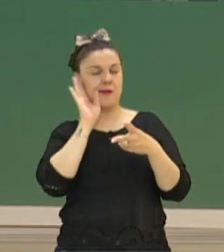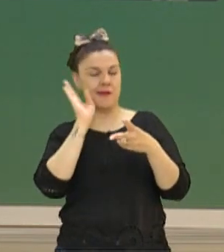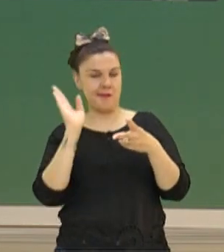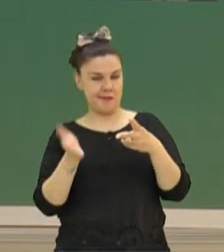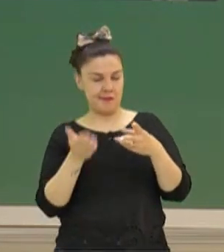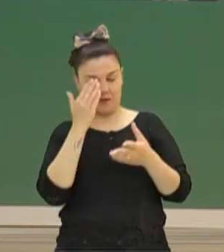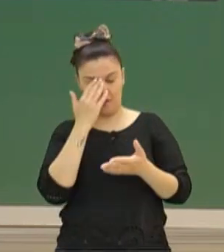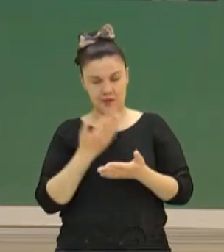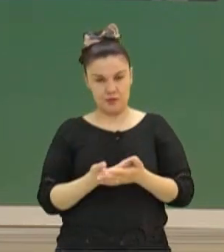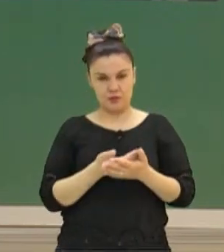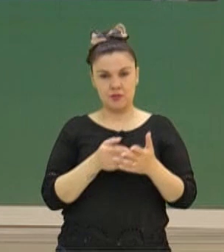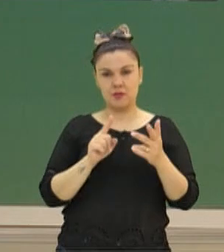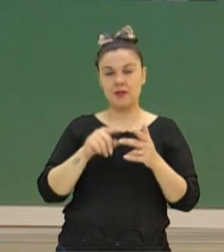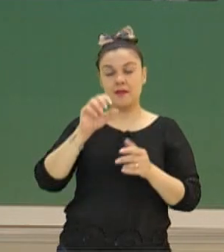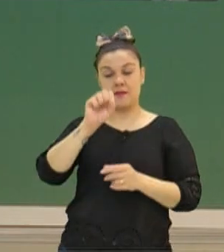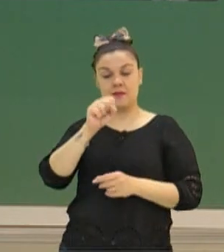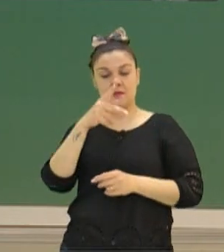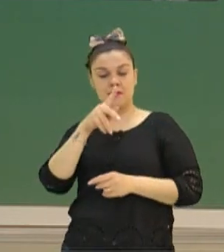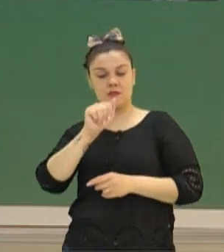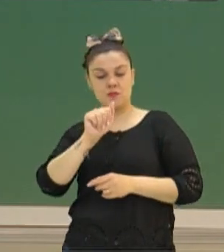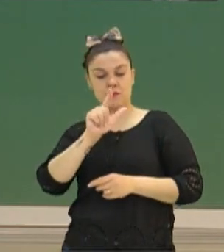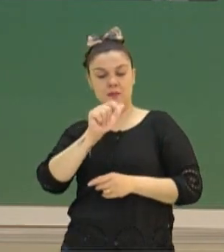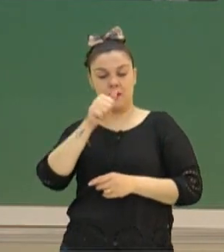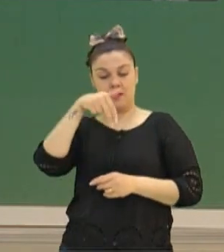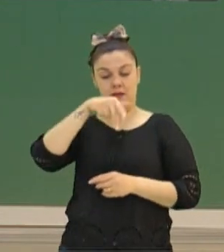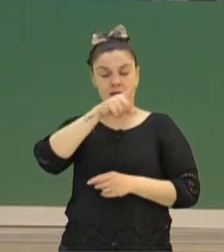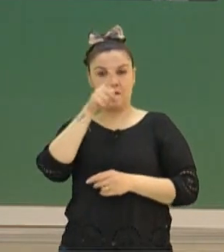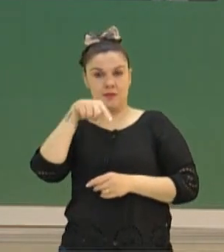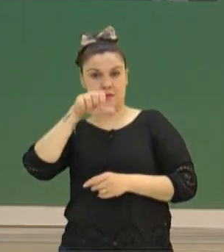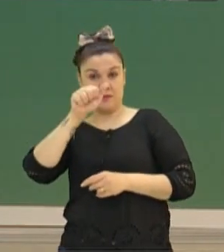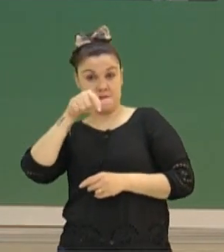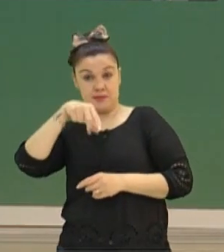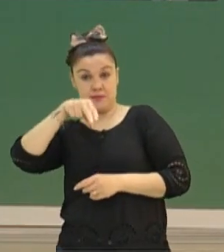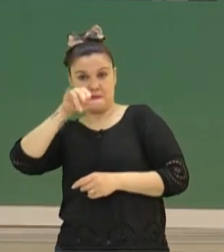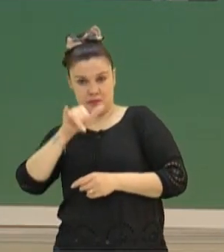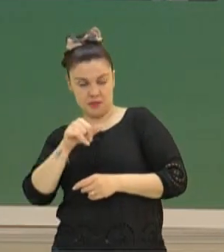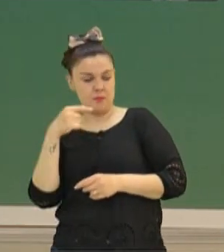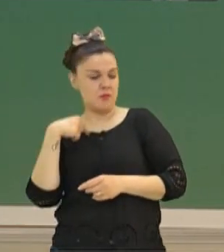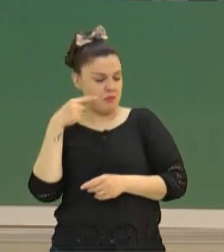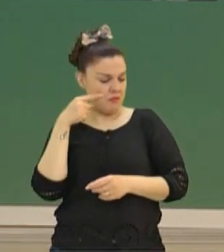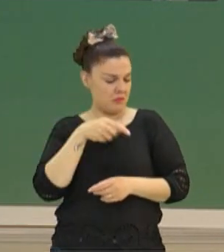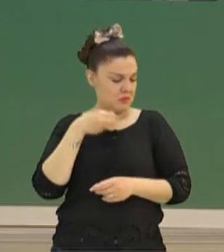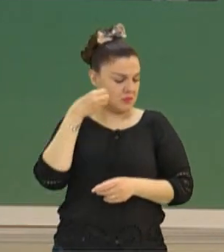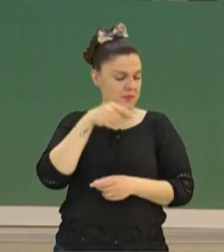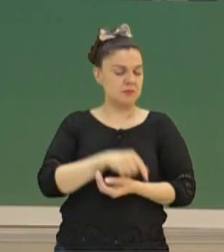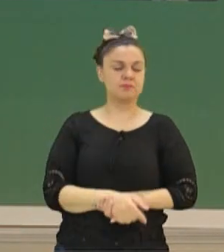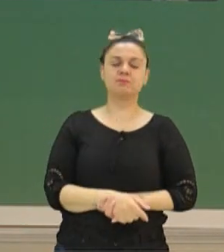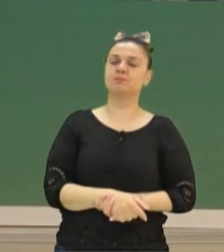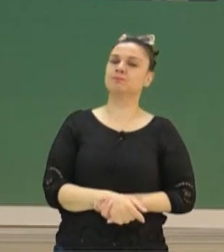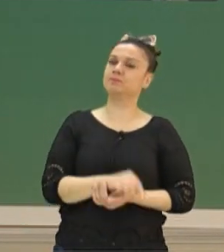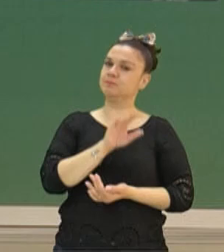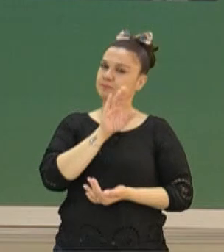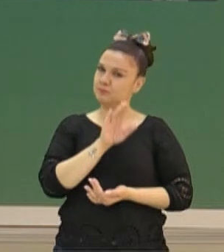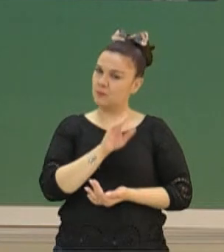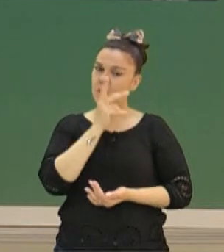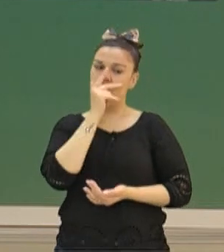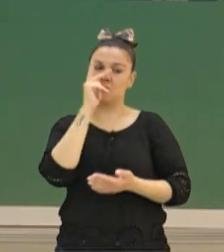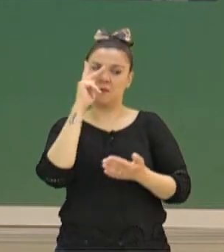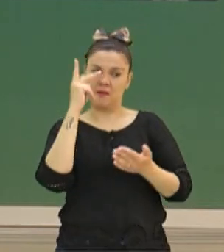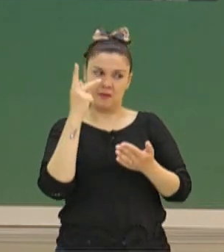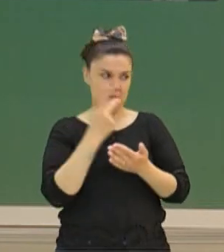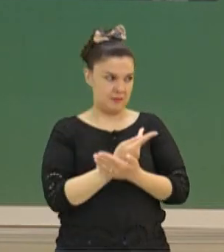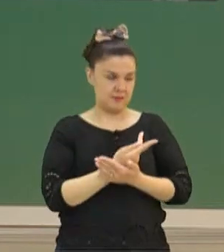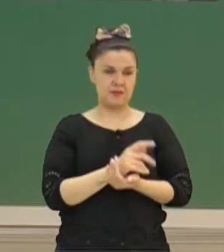nessa teoria, era o Spallanzani, que viu o experimento que Neelham tinha feito e falou assim: calma, amigo, alguma coisa